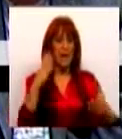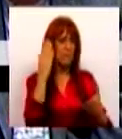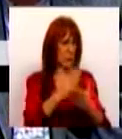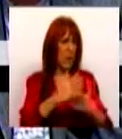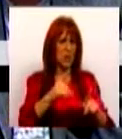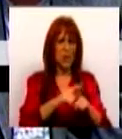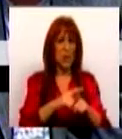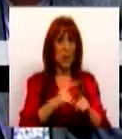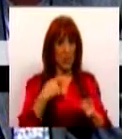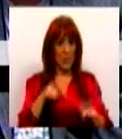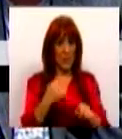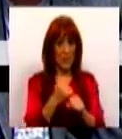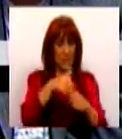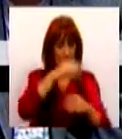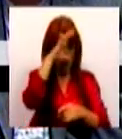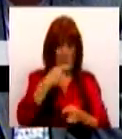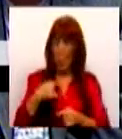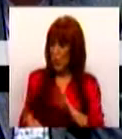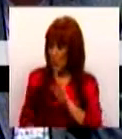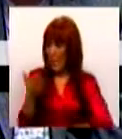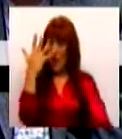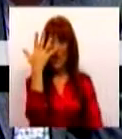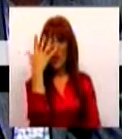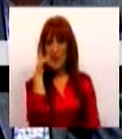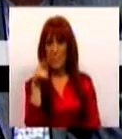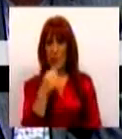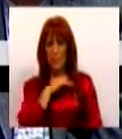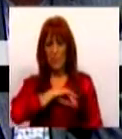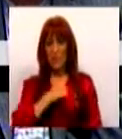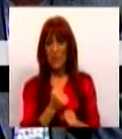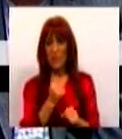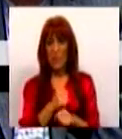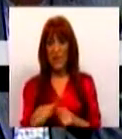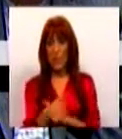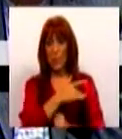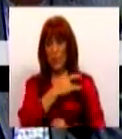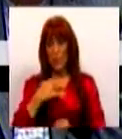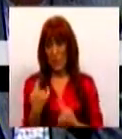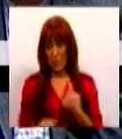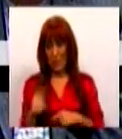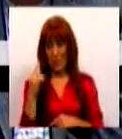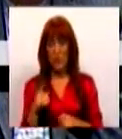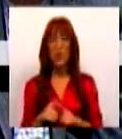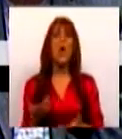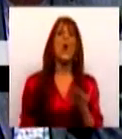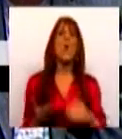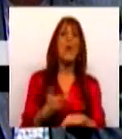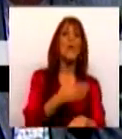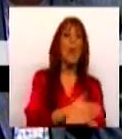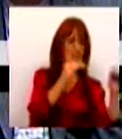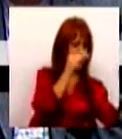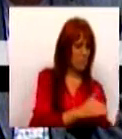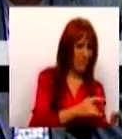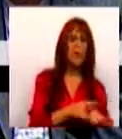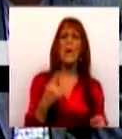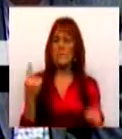que tomámos posse, como temos hoje mais 5 mil profissionais no Serviço Nacional de Saúde do que tínhamos anteriormente, como